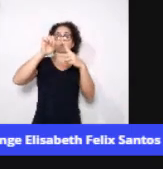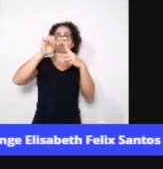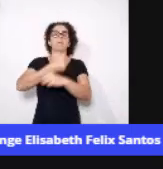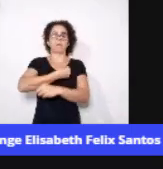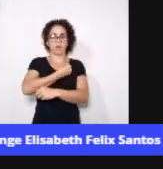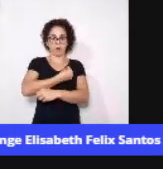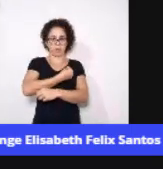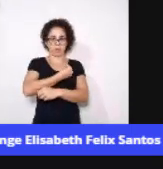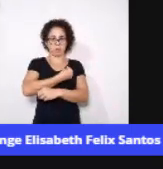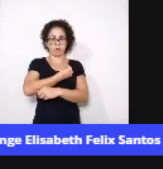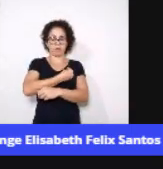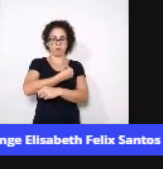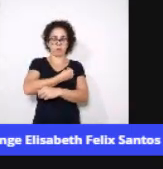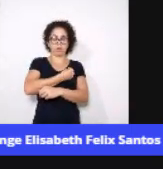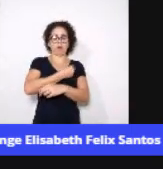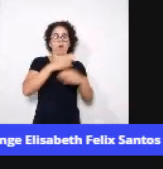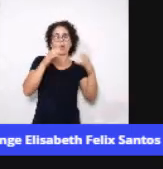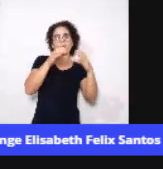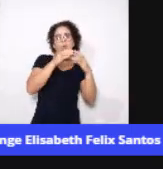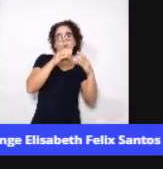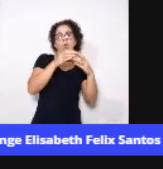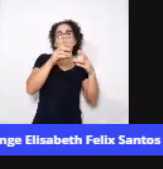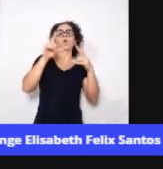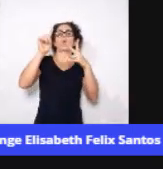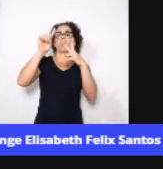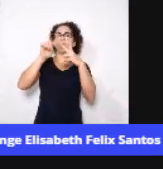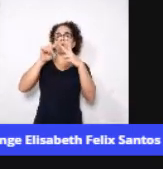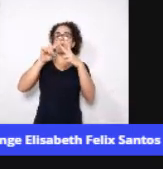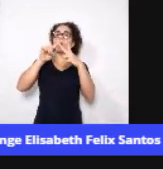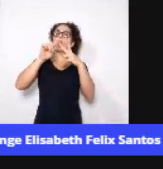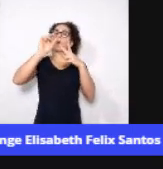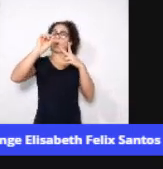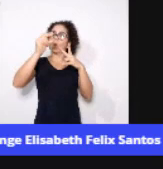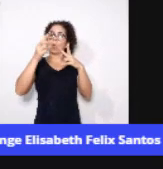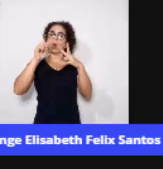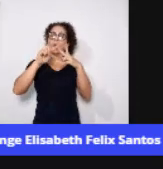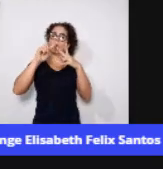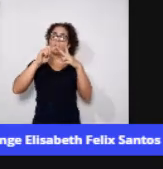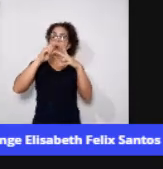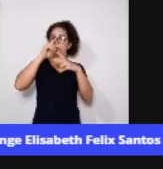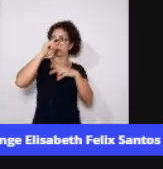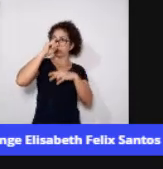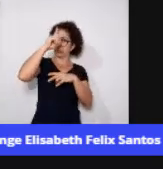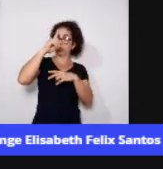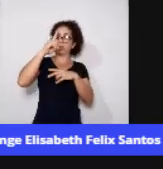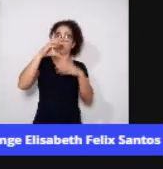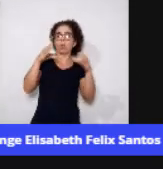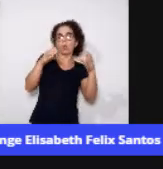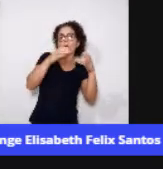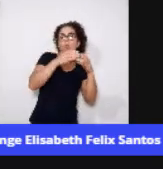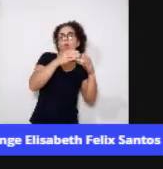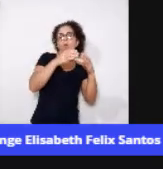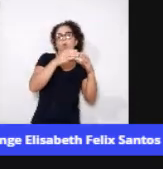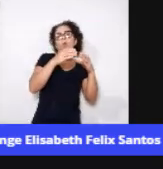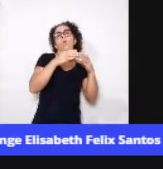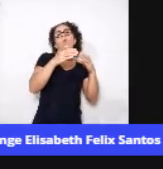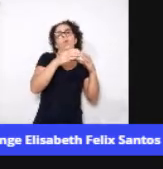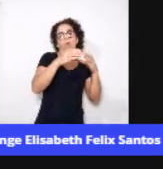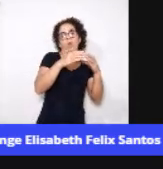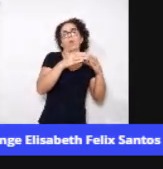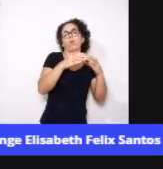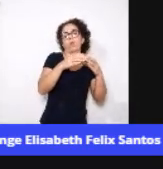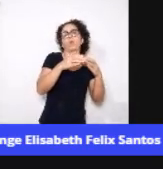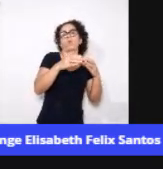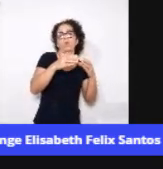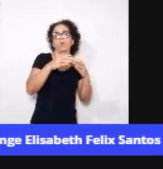Participar da turma ou criar uma turma. Bem, você pode criar uma turma, atribuir trabalhos